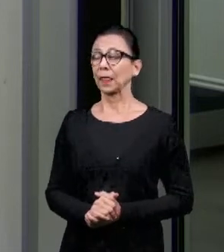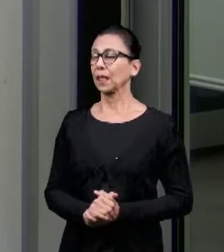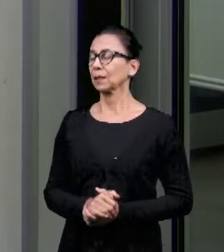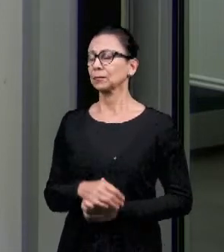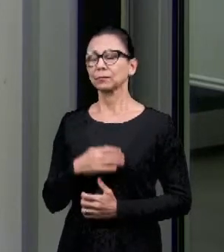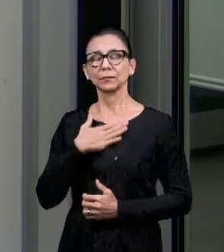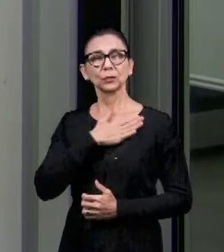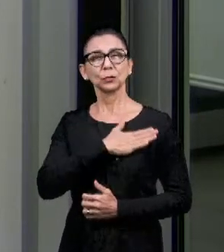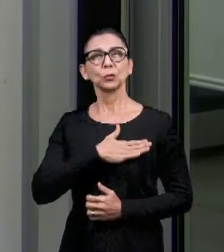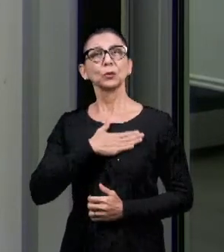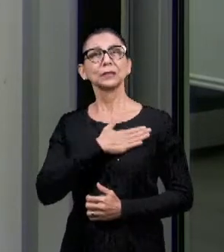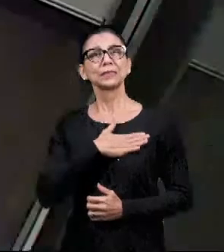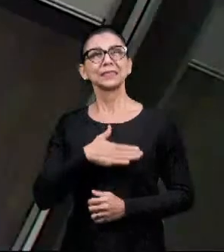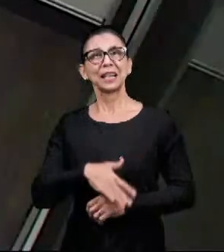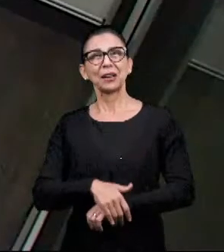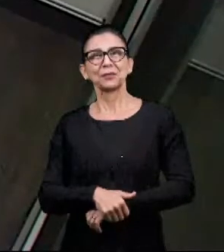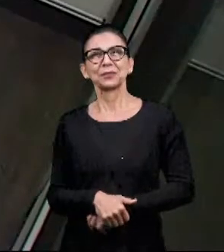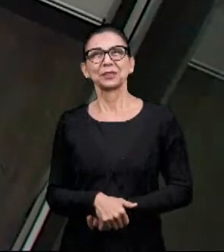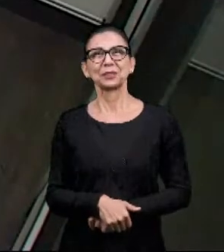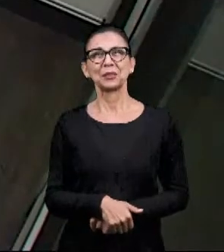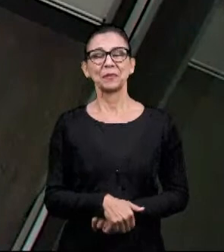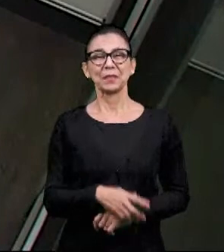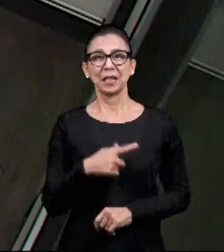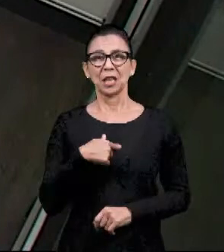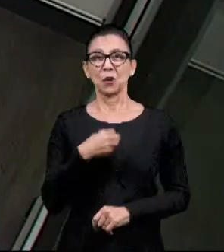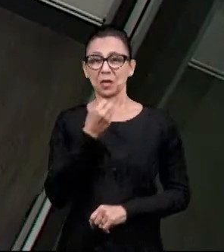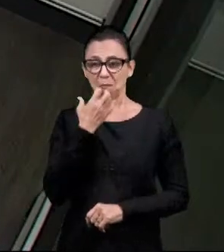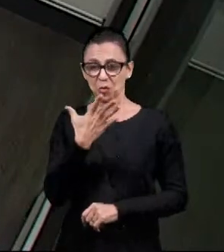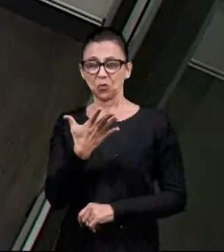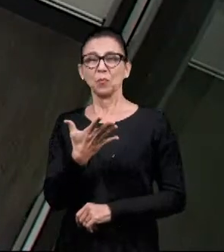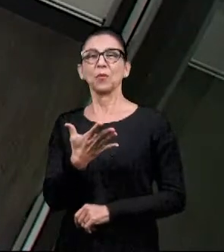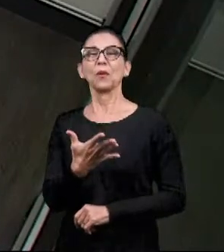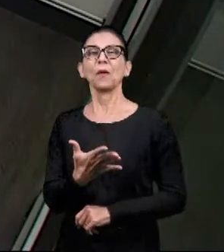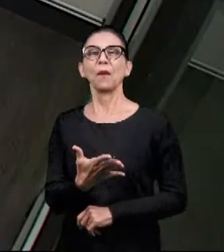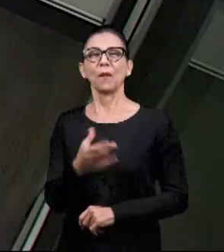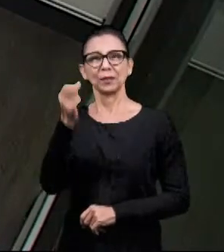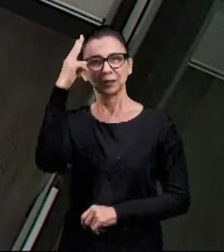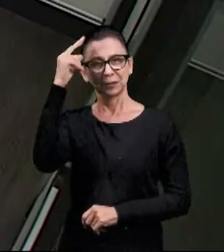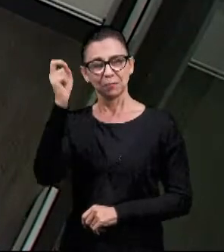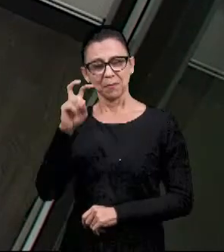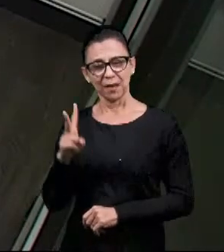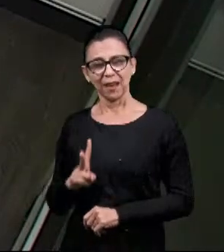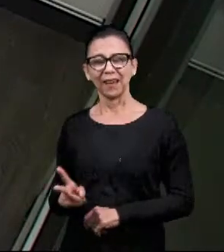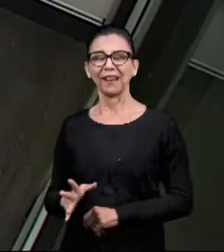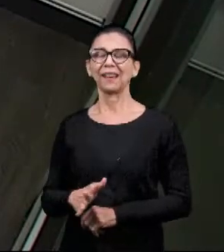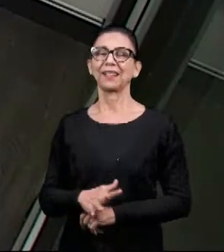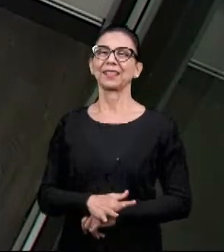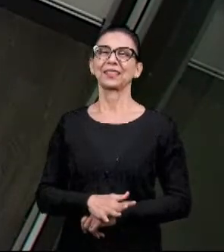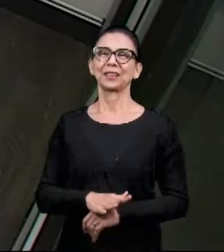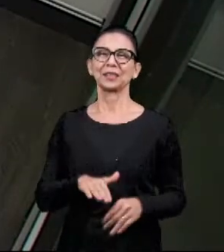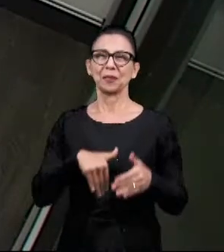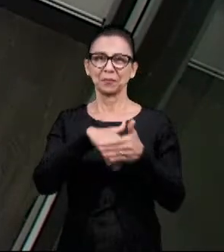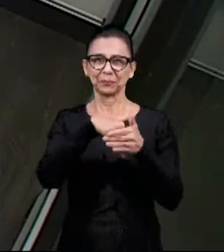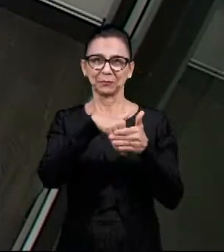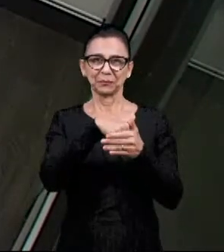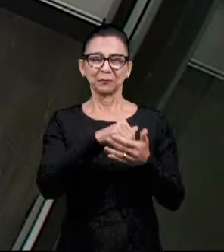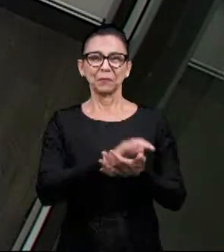né? E diziam que eu era bom de bola. Tá vendo? Eu me lembro que eu estudava num